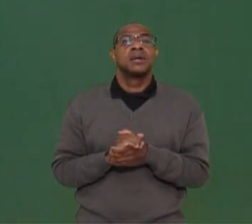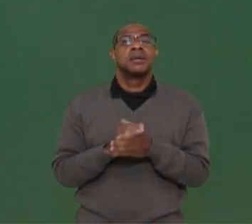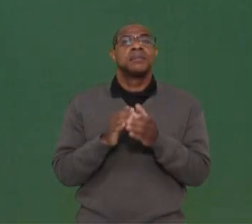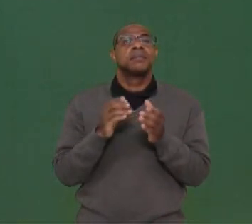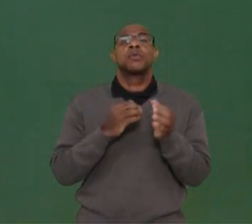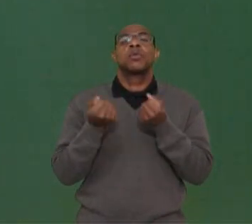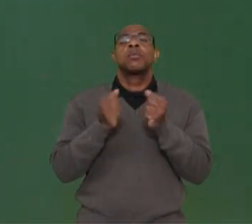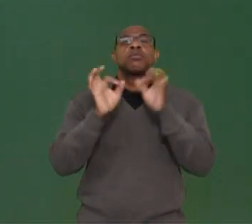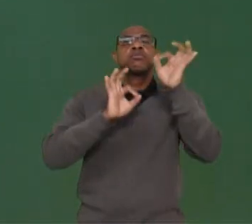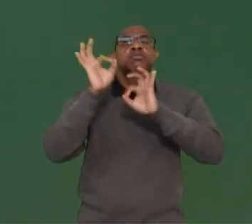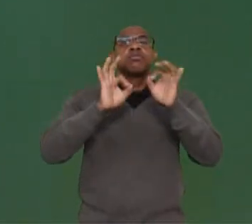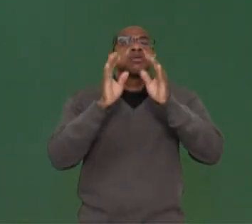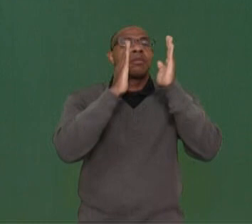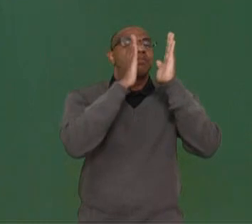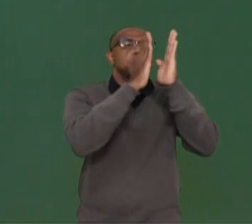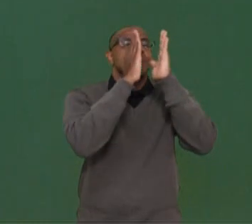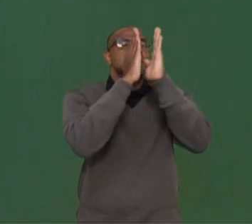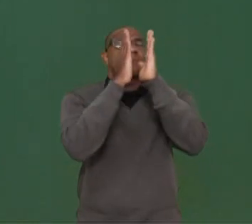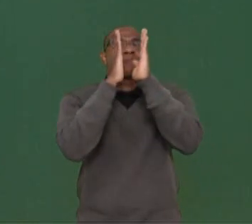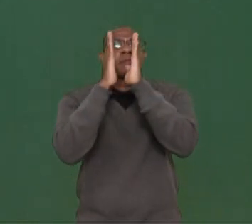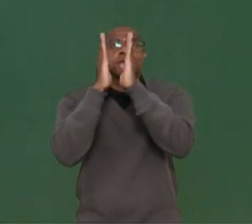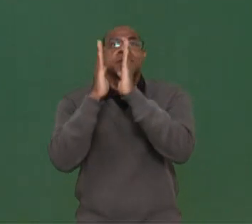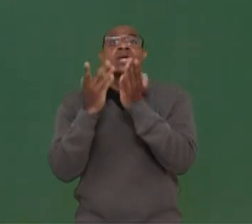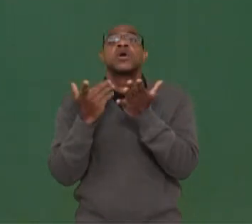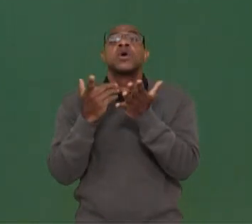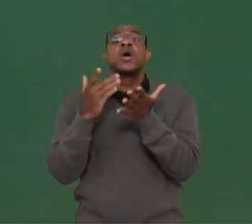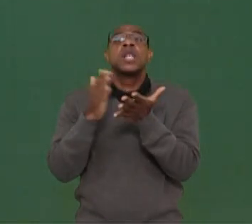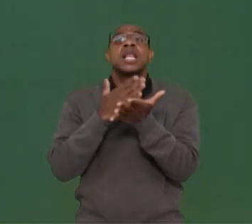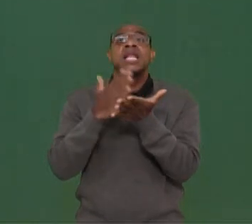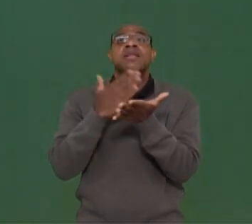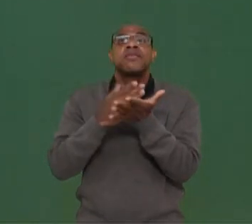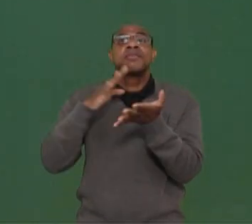uma organização em que o livro de matemática seja o primeiro da fila?